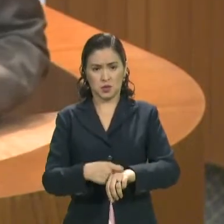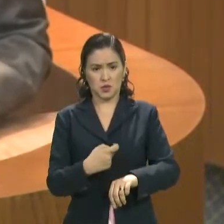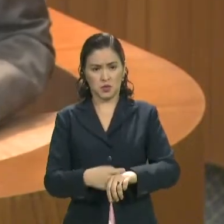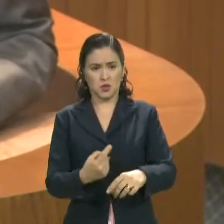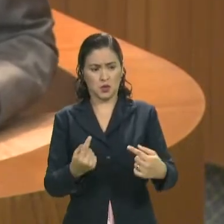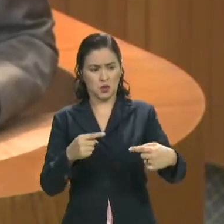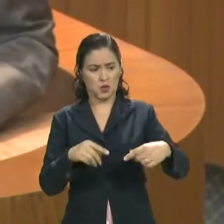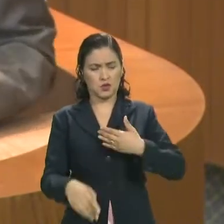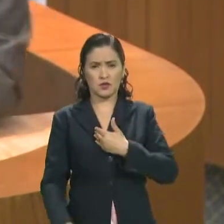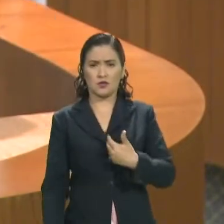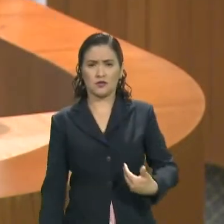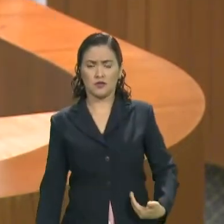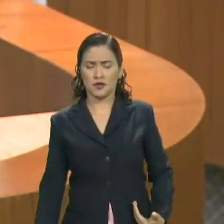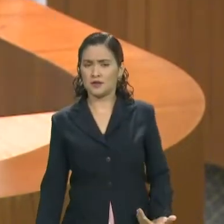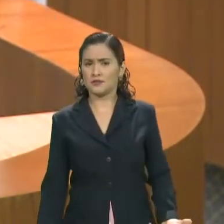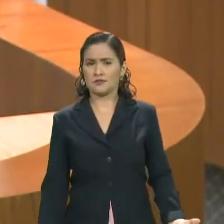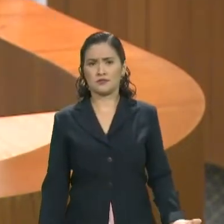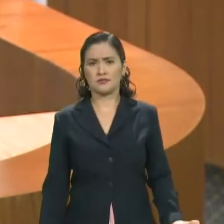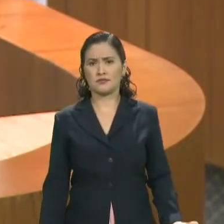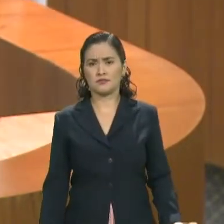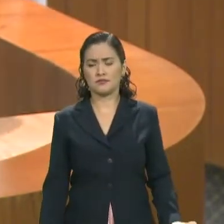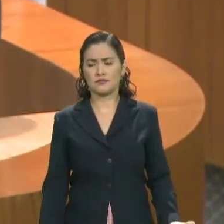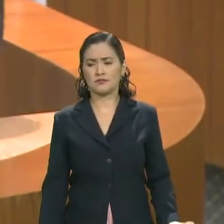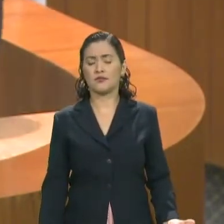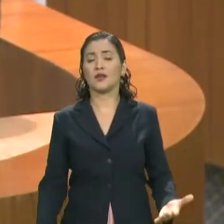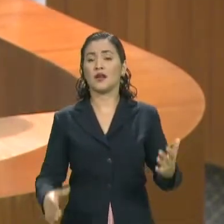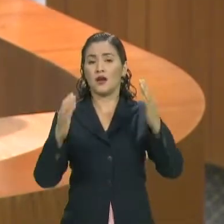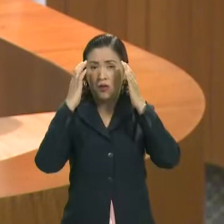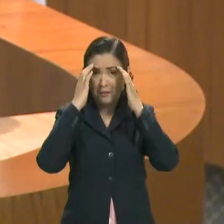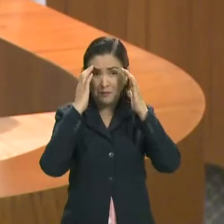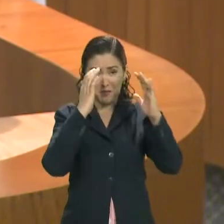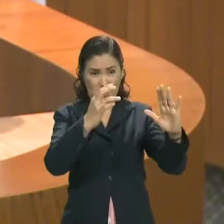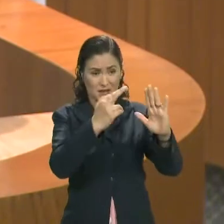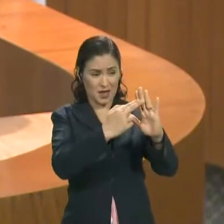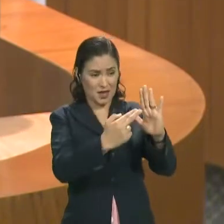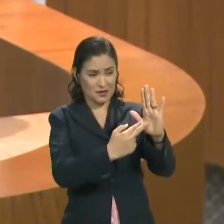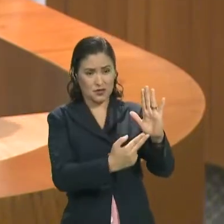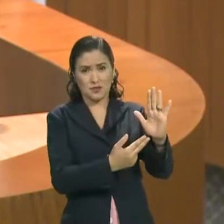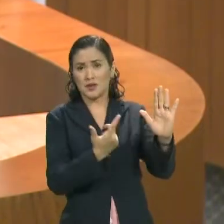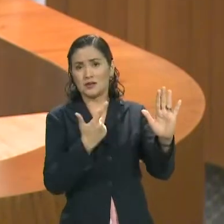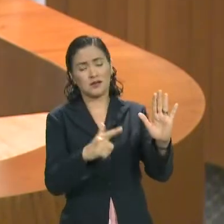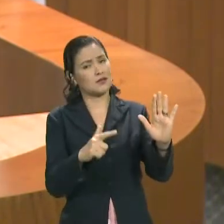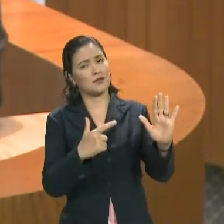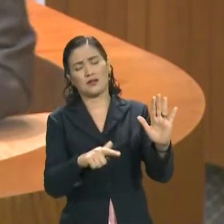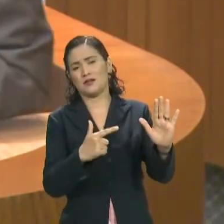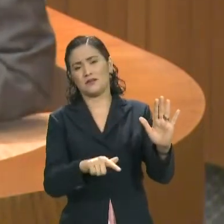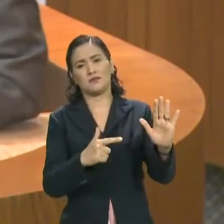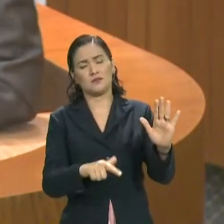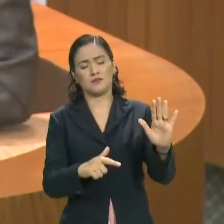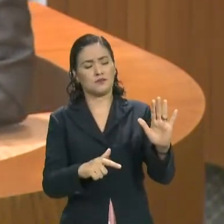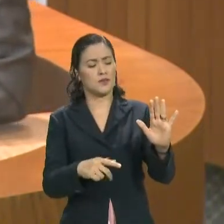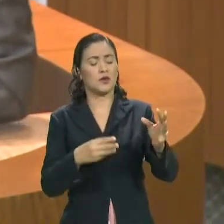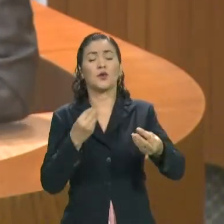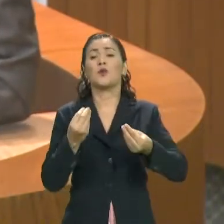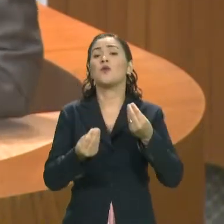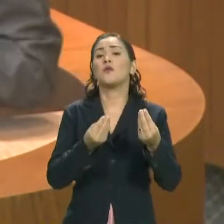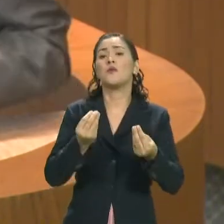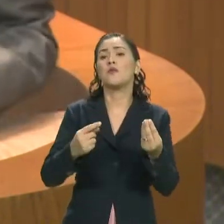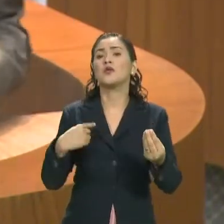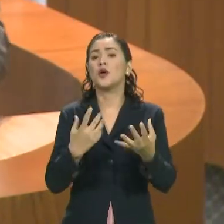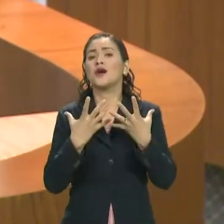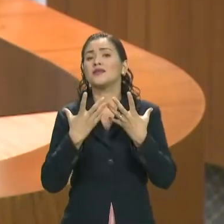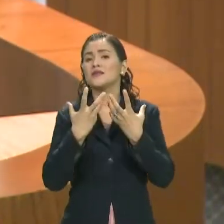além, ferindo o regimento interno da casa. Como é que nós vamos admitir